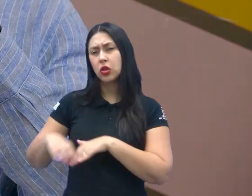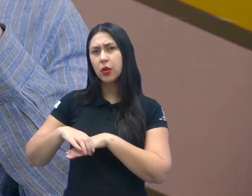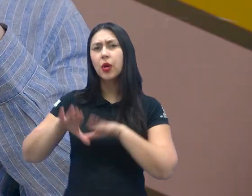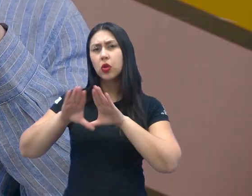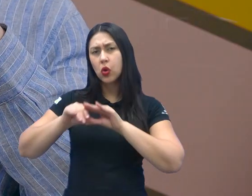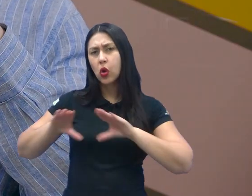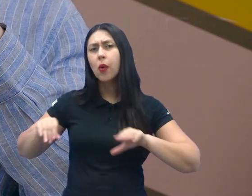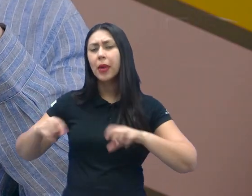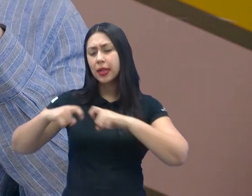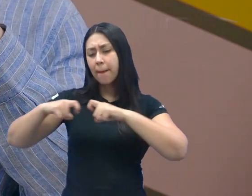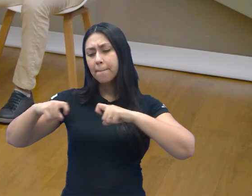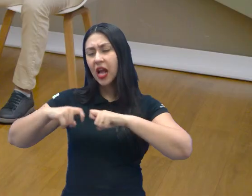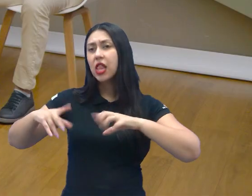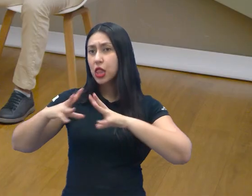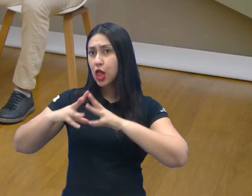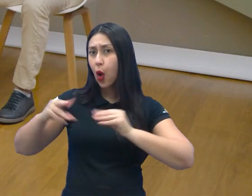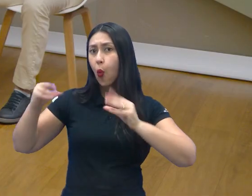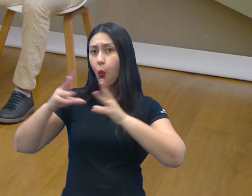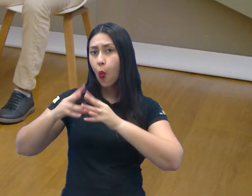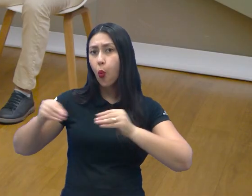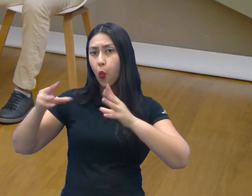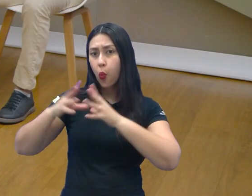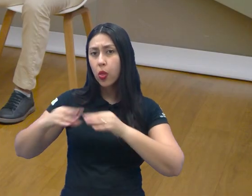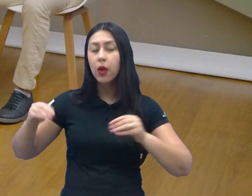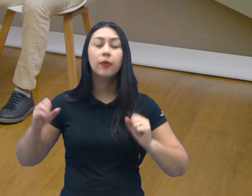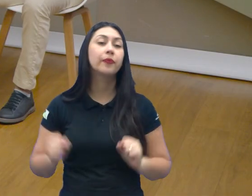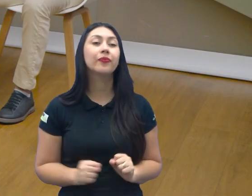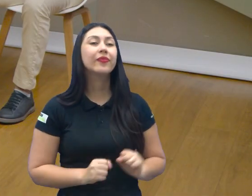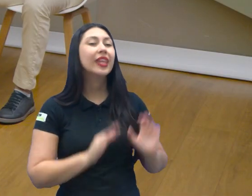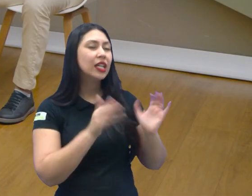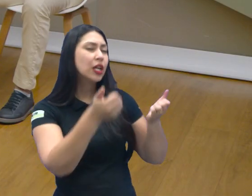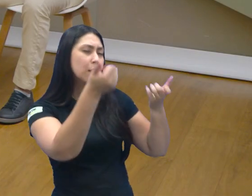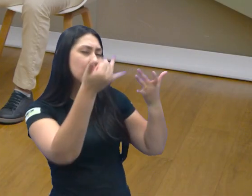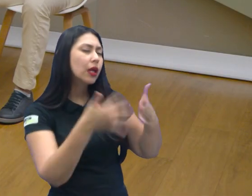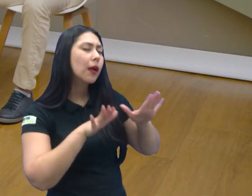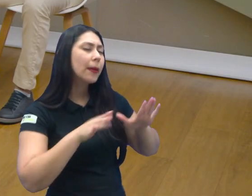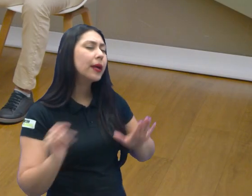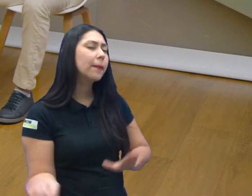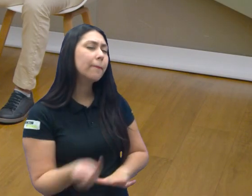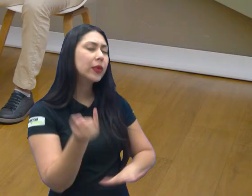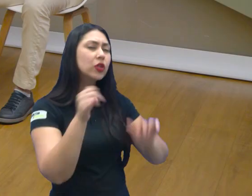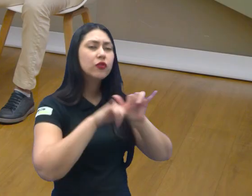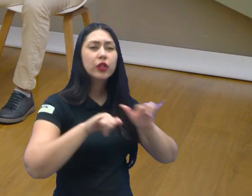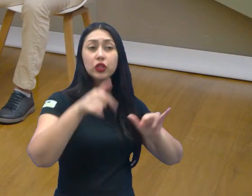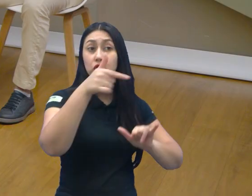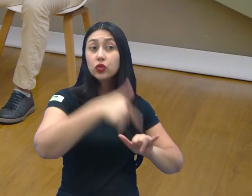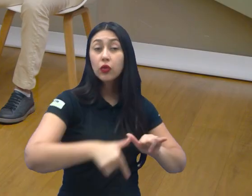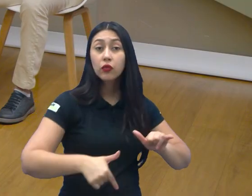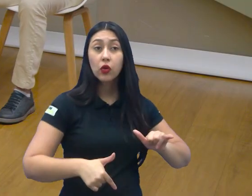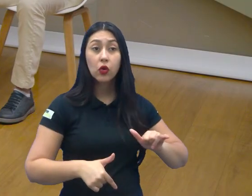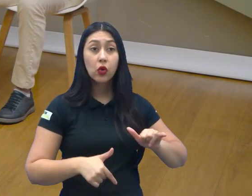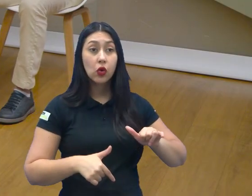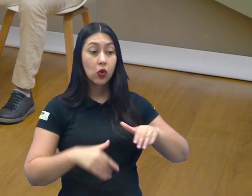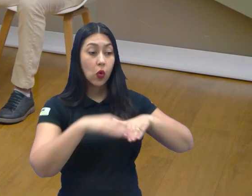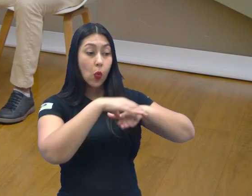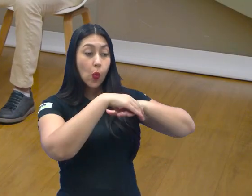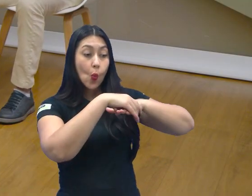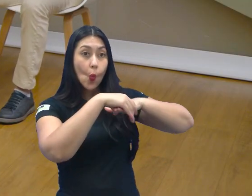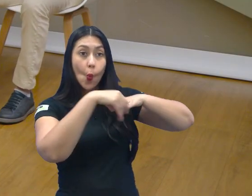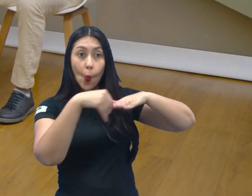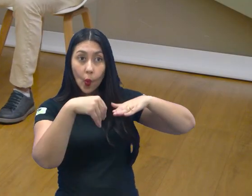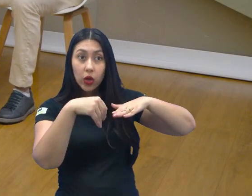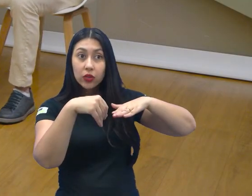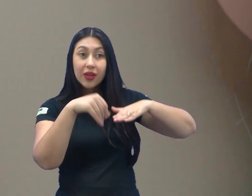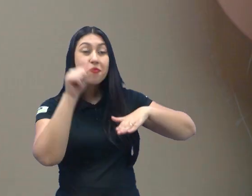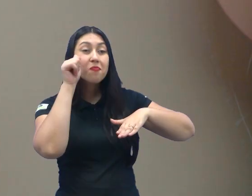meia de algodão. Sim, nós já falamos aqui no primeiro bloco, mas vale a pena reforçar a questão do sapato de bico fino, sim, que as